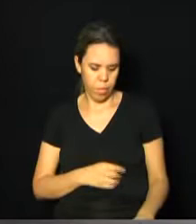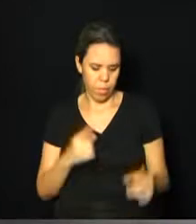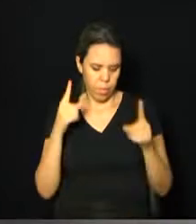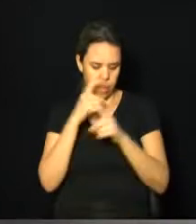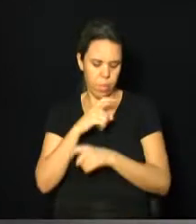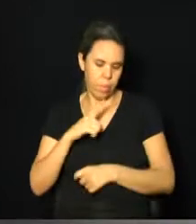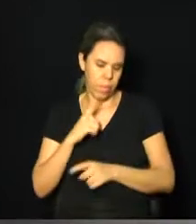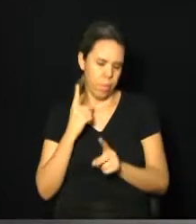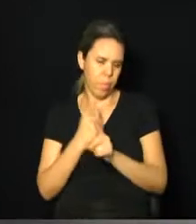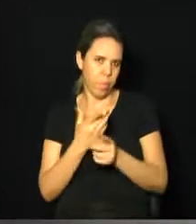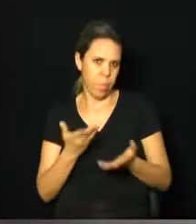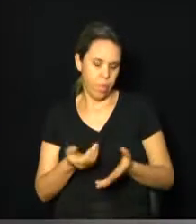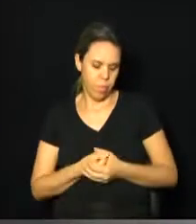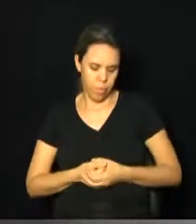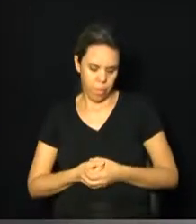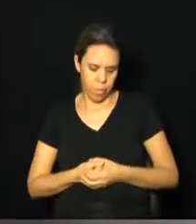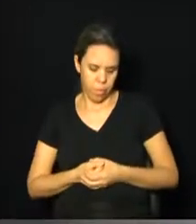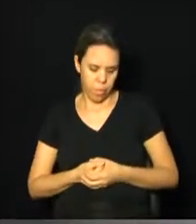dificuldades que nós encontramos,